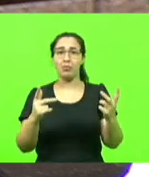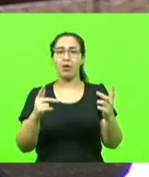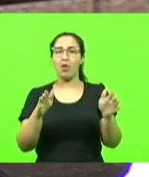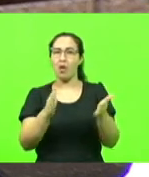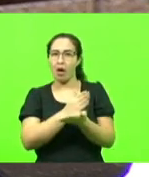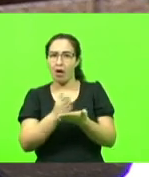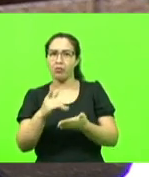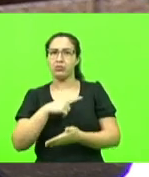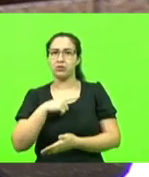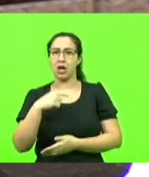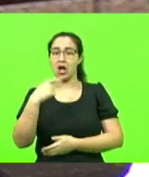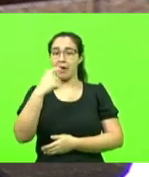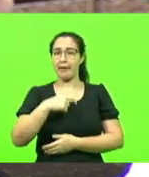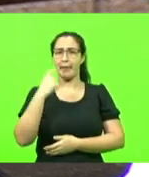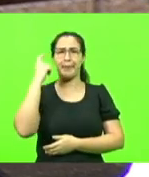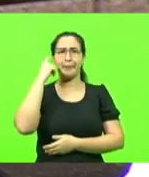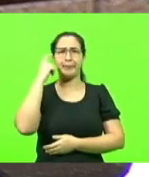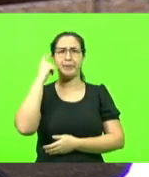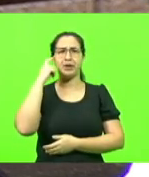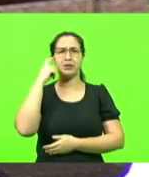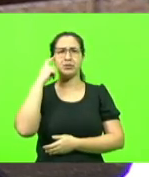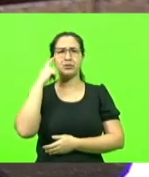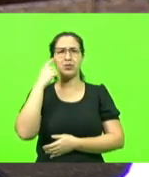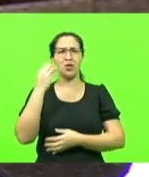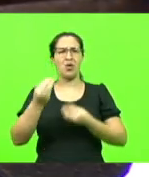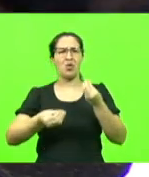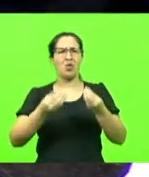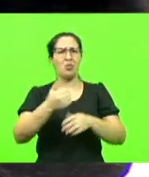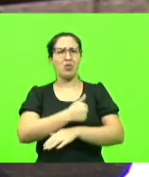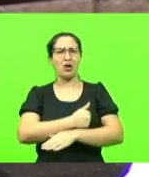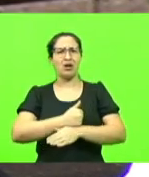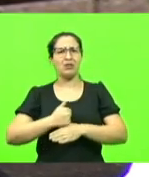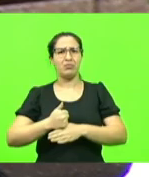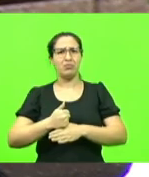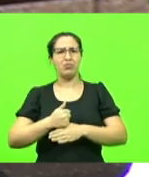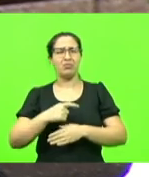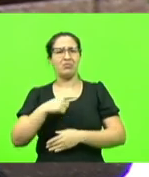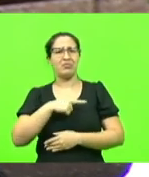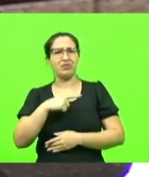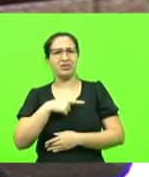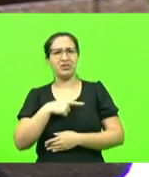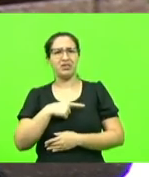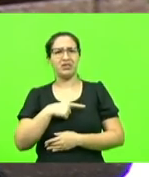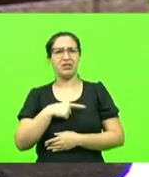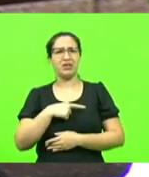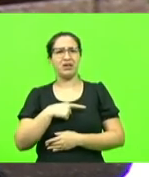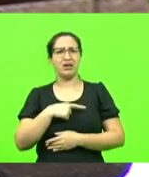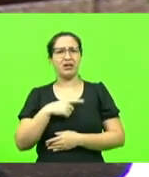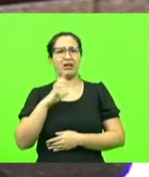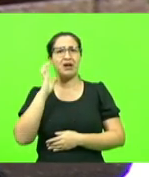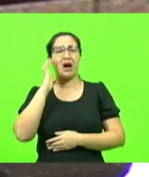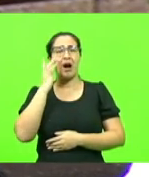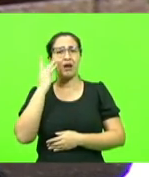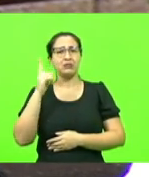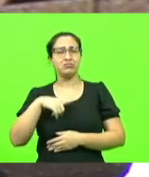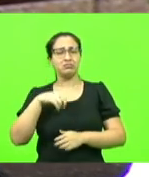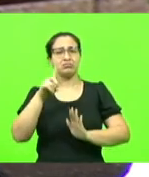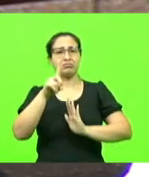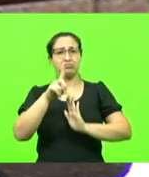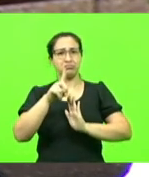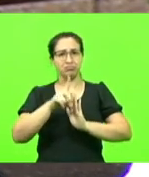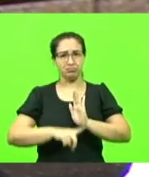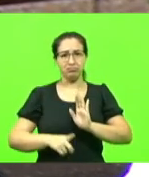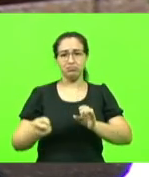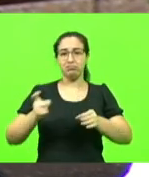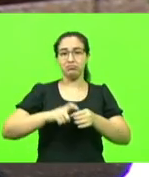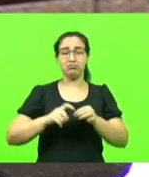fico pensando qual o norte moral que guia o indivíduo que se acha ainda no direito de não ter